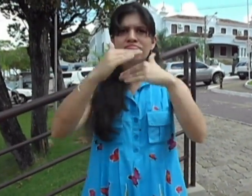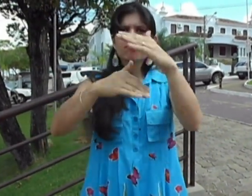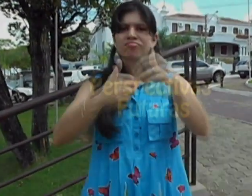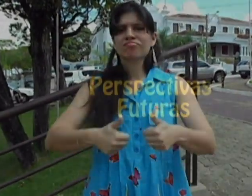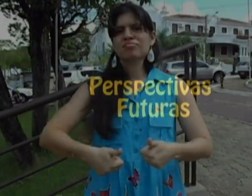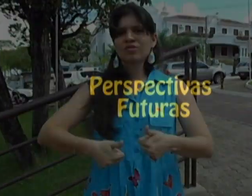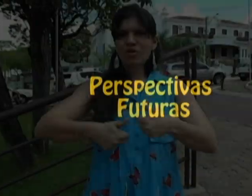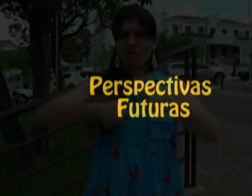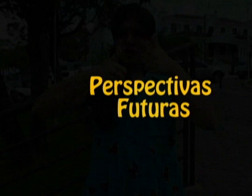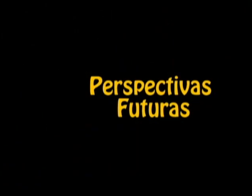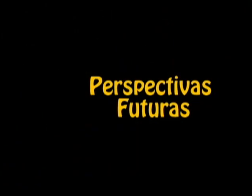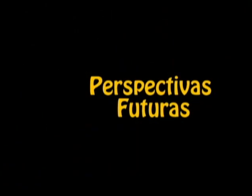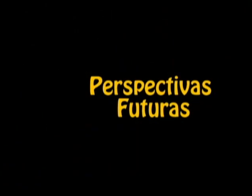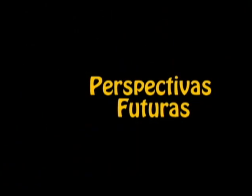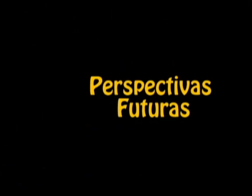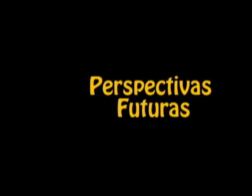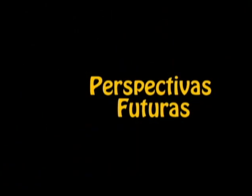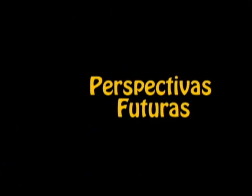crescer. Isso é importante.